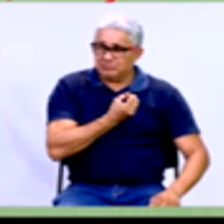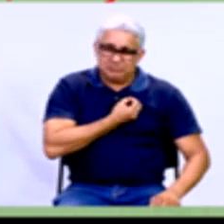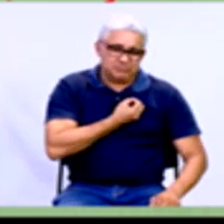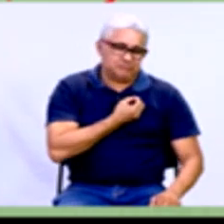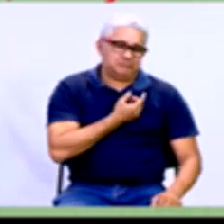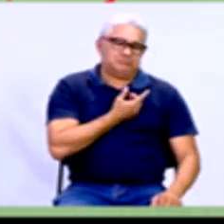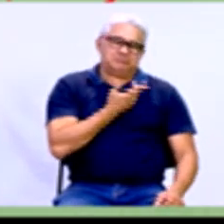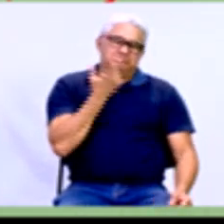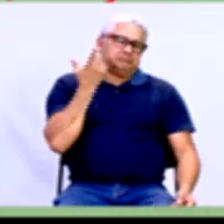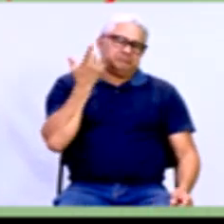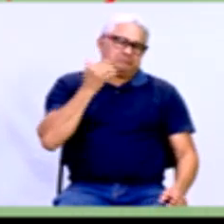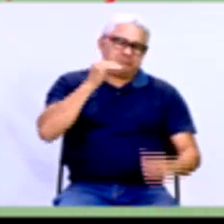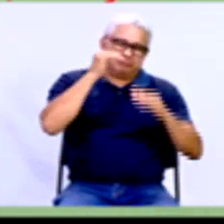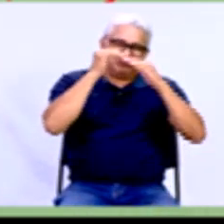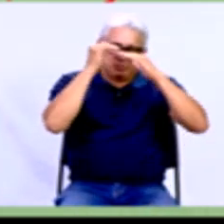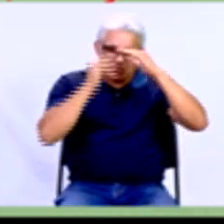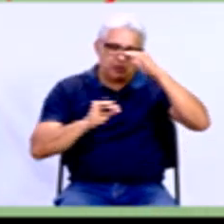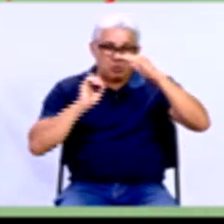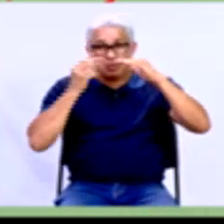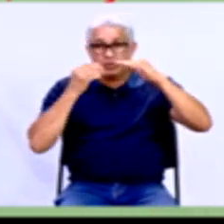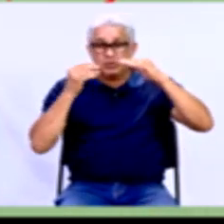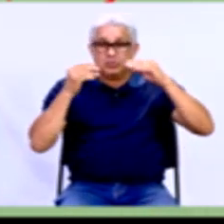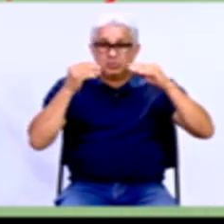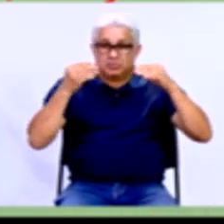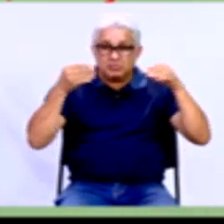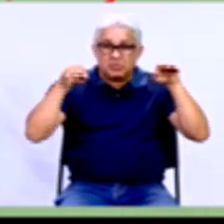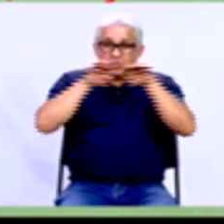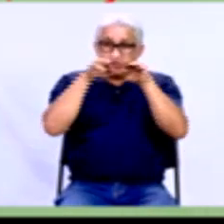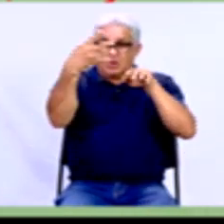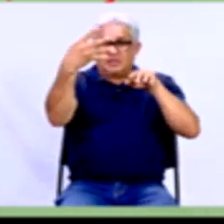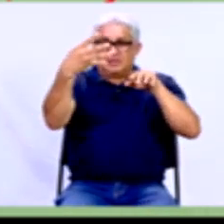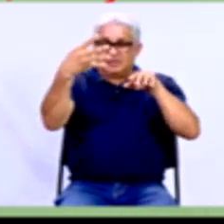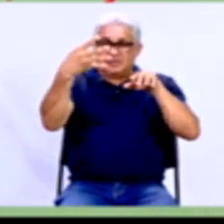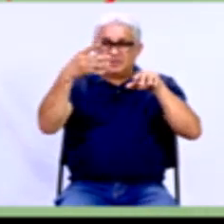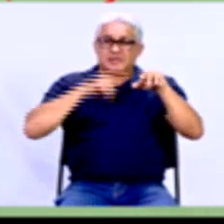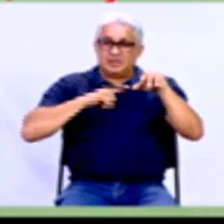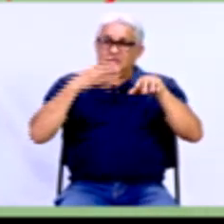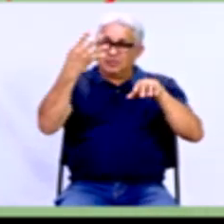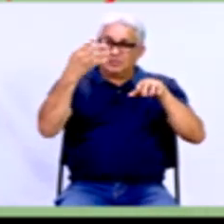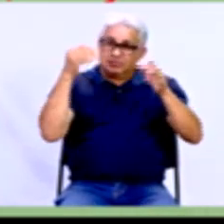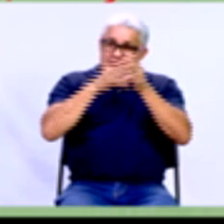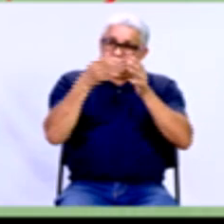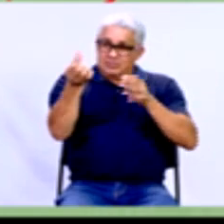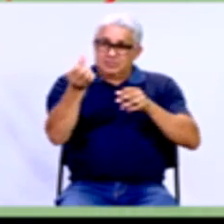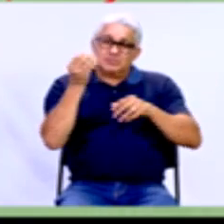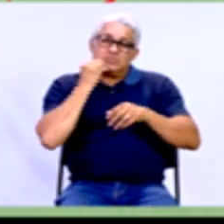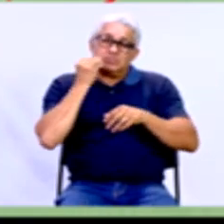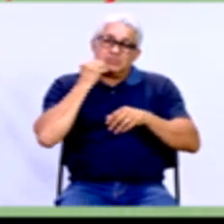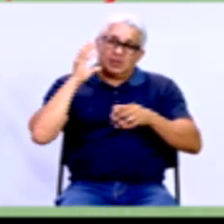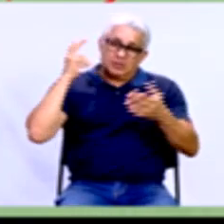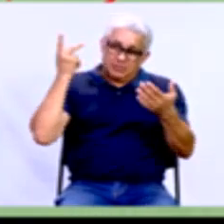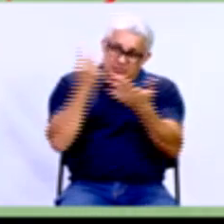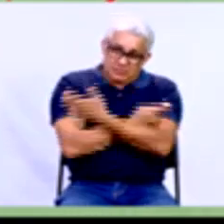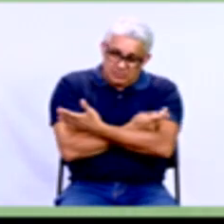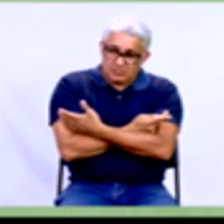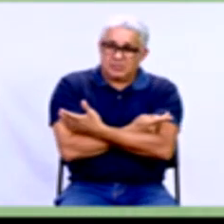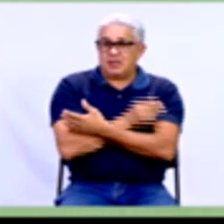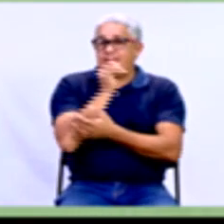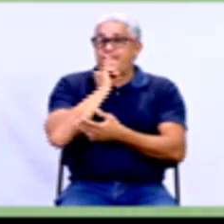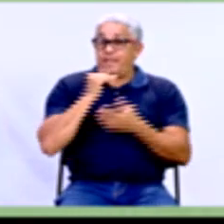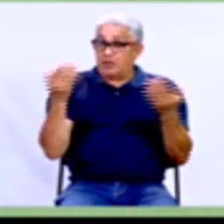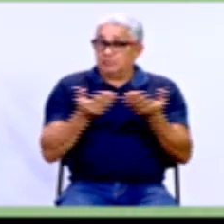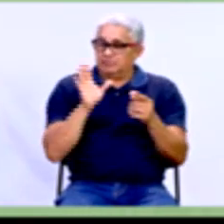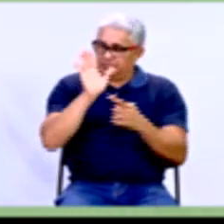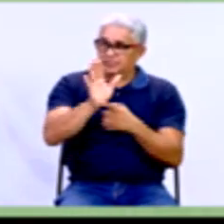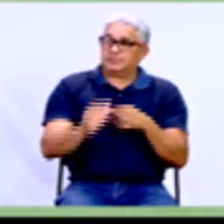números menores ou igual a 4. Eu teria 4 em 6 chances disso acontecer. Então a gente vai ver isso no exemplo aqui